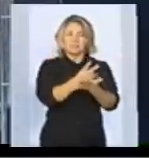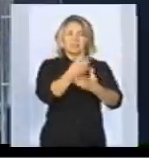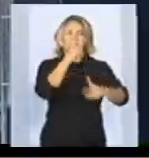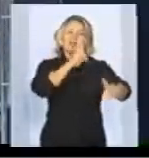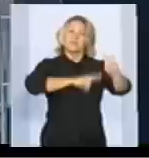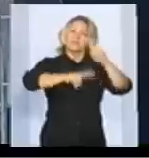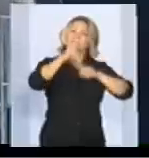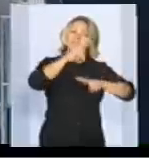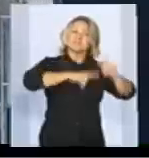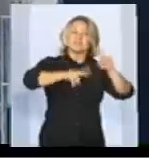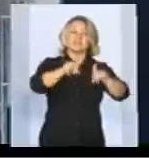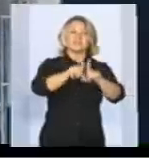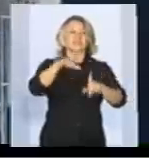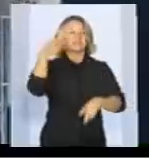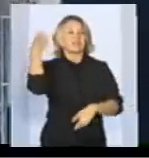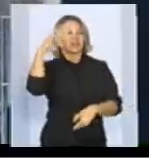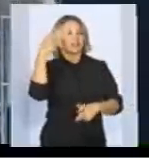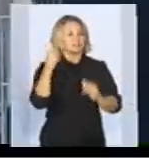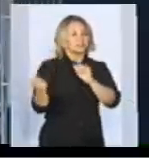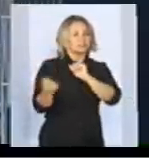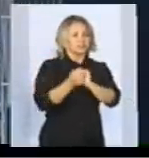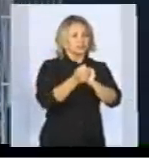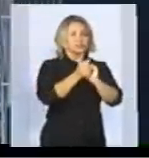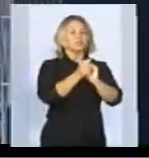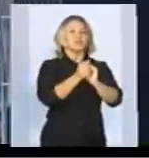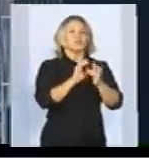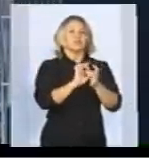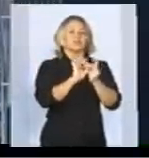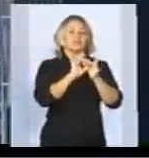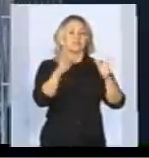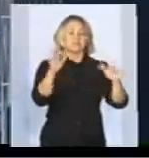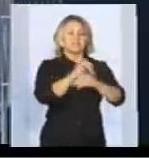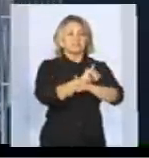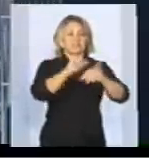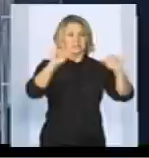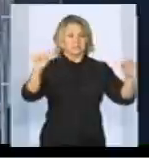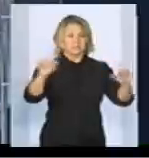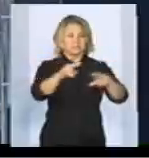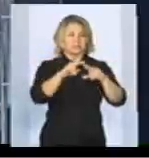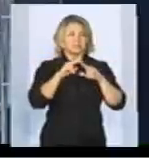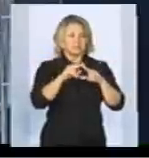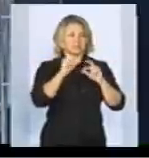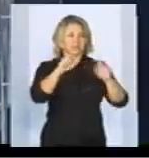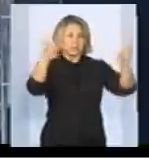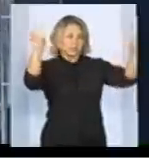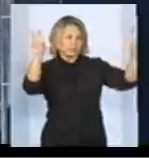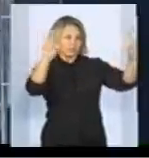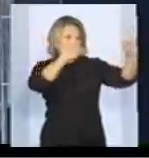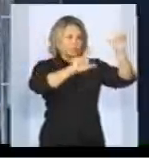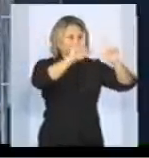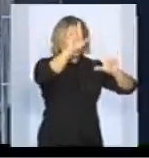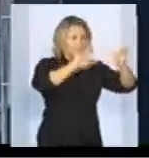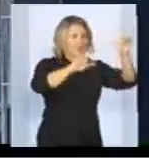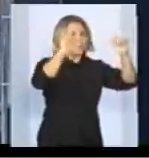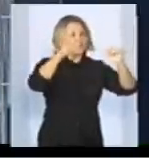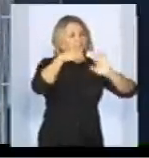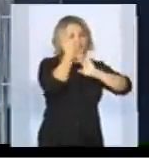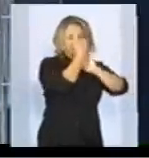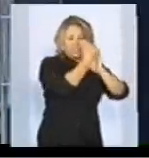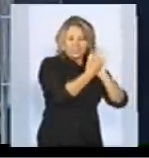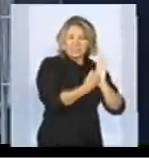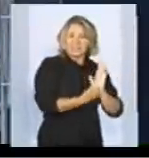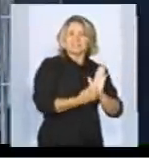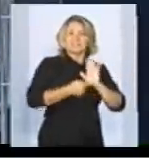simbólico relevante para a vida em sociedade para o exercício da liberdade de expressão por isso quando o assunto é televisão a necessidade de haver regras que